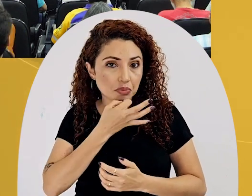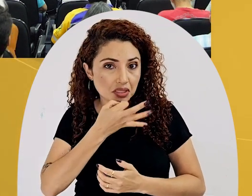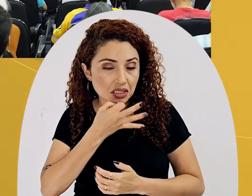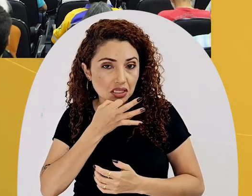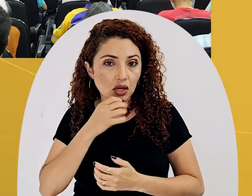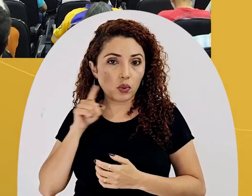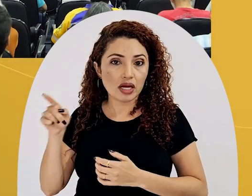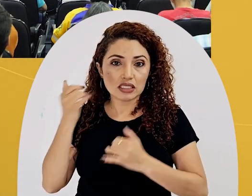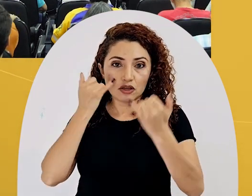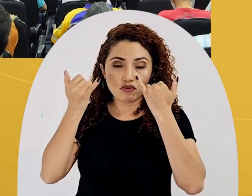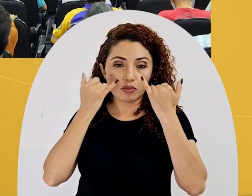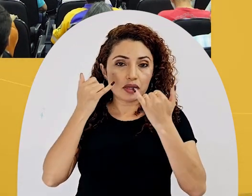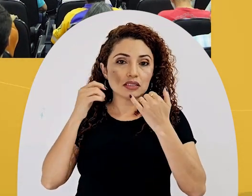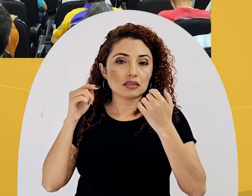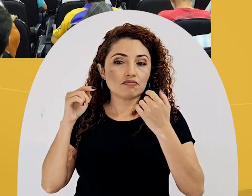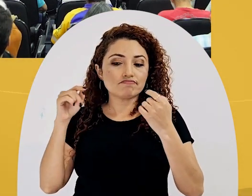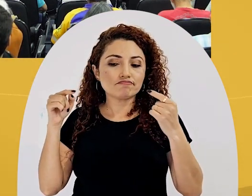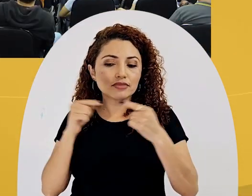estruturas?